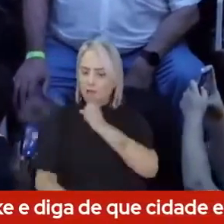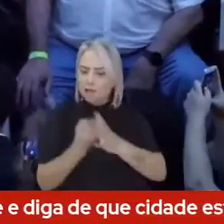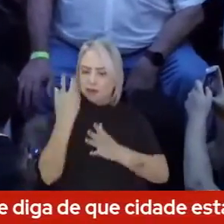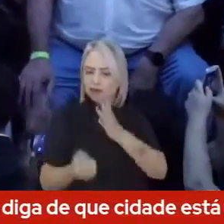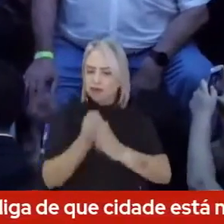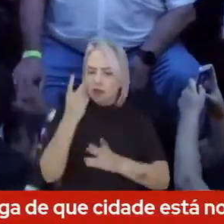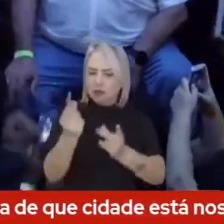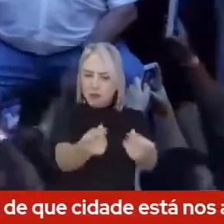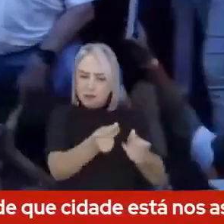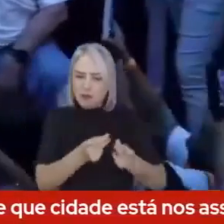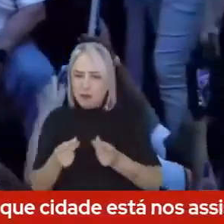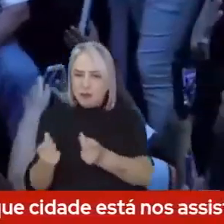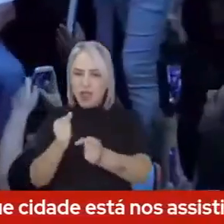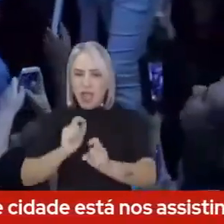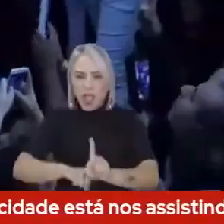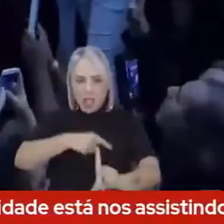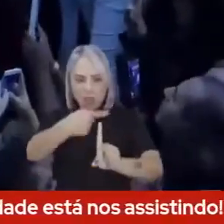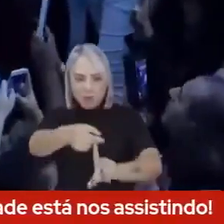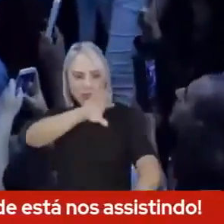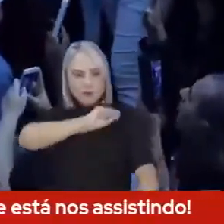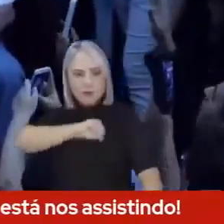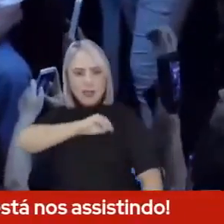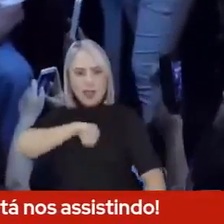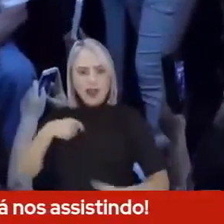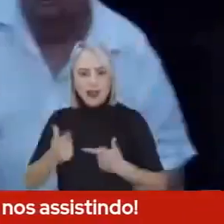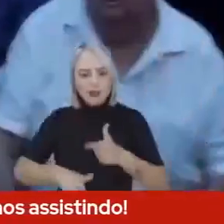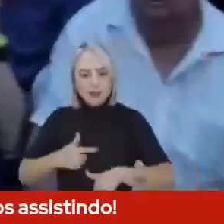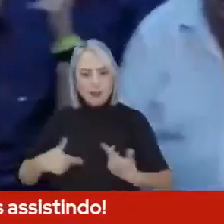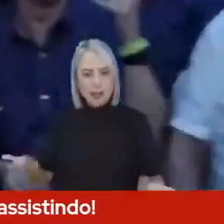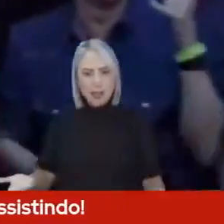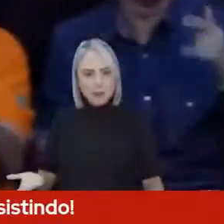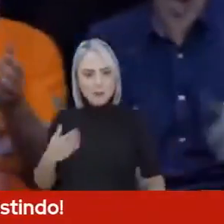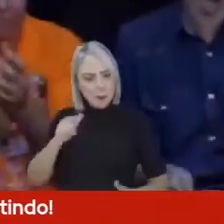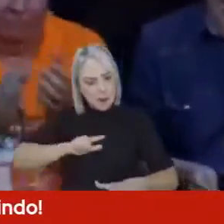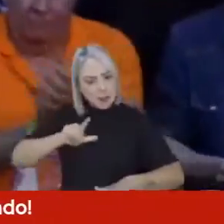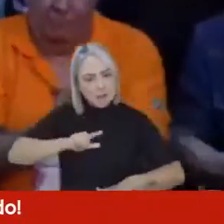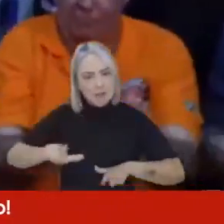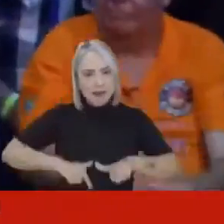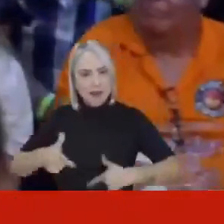e aumente o salário dos trabalhadores e gere emprego.